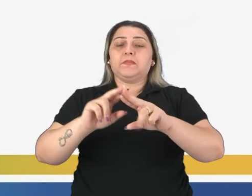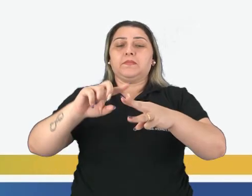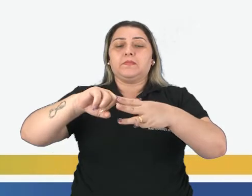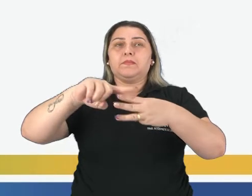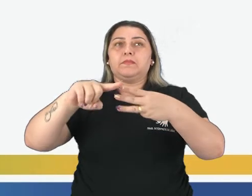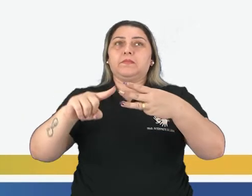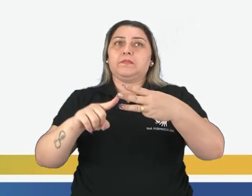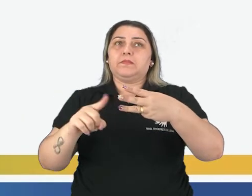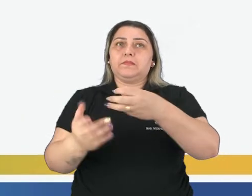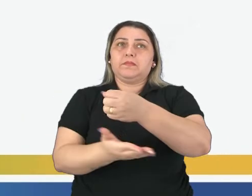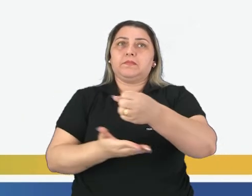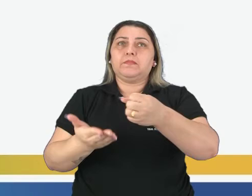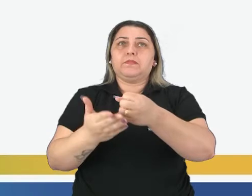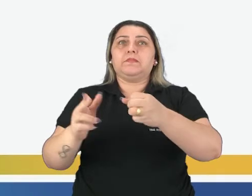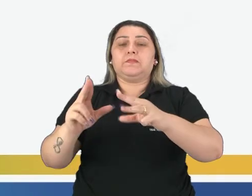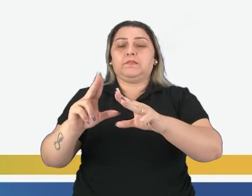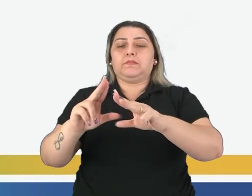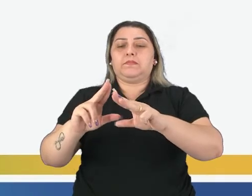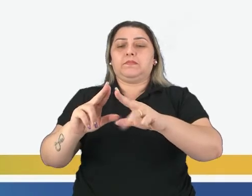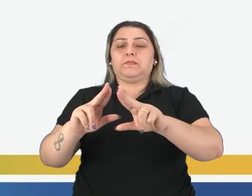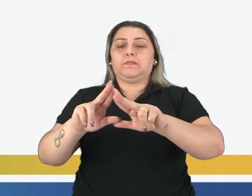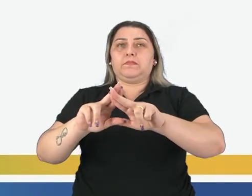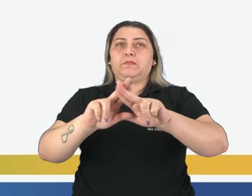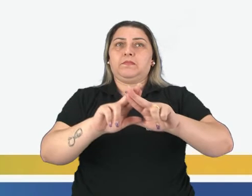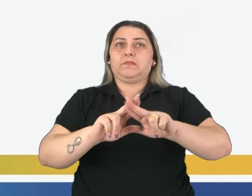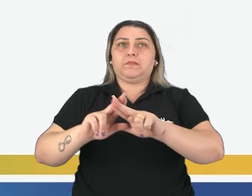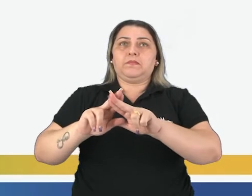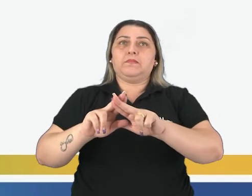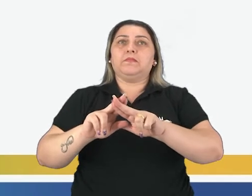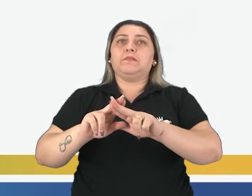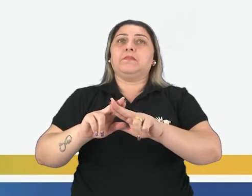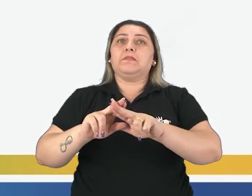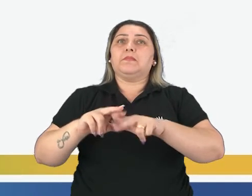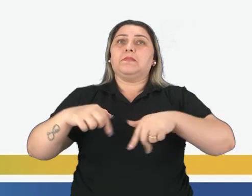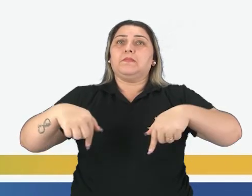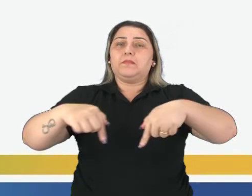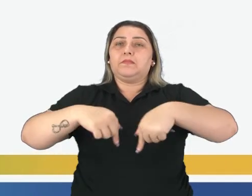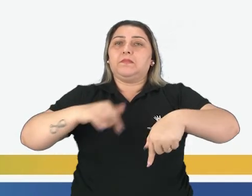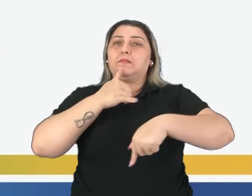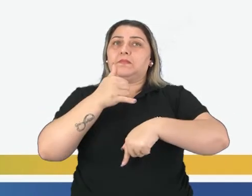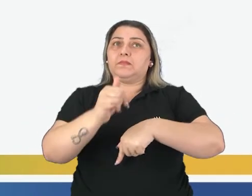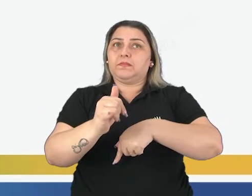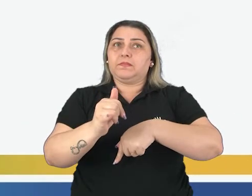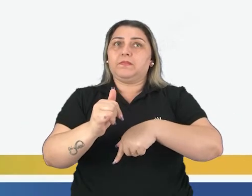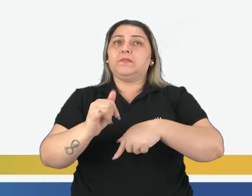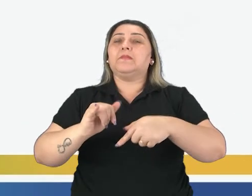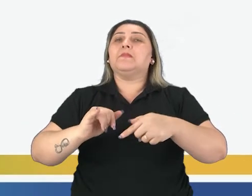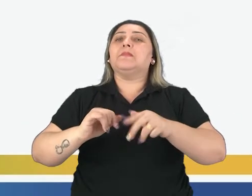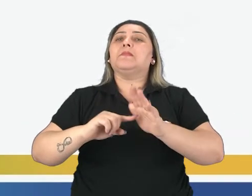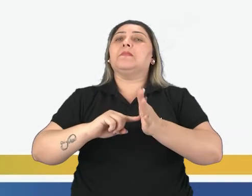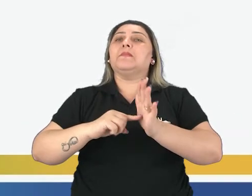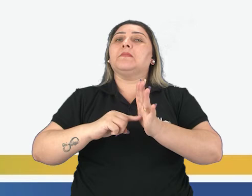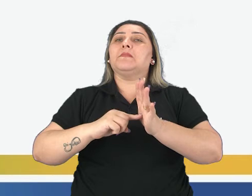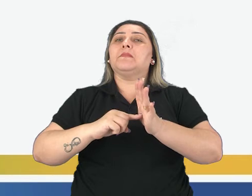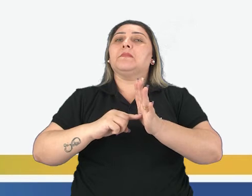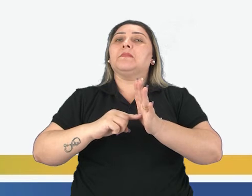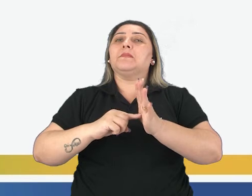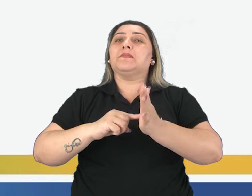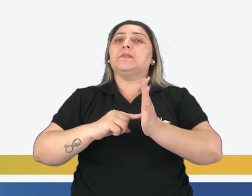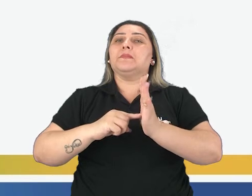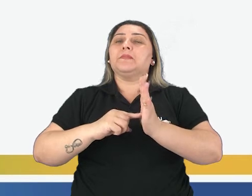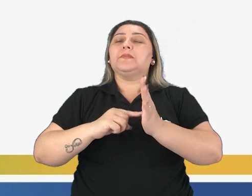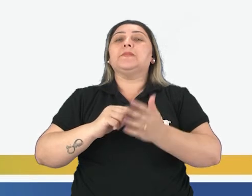3 formas básicas: reciclagem mecânica, química e energética. Então, esses são